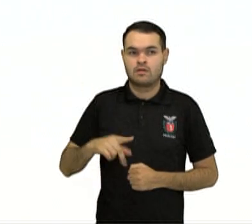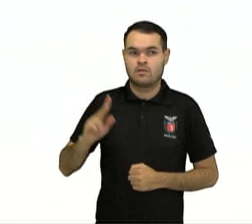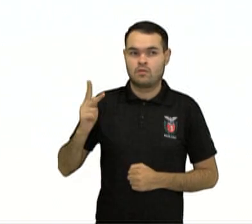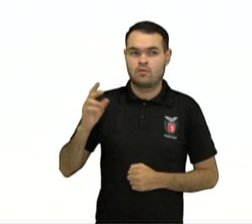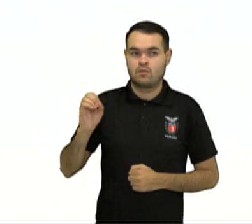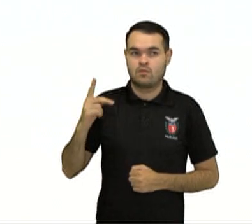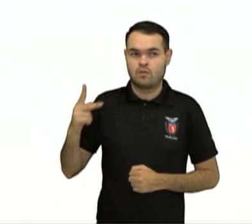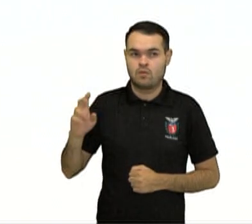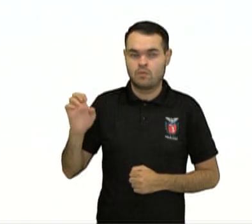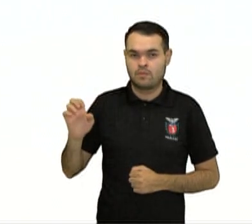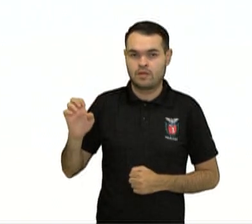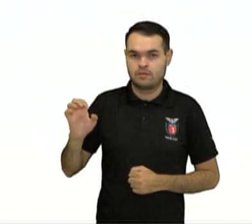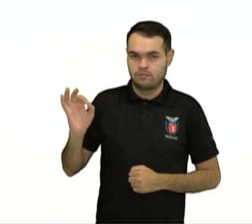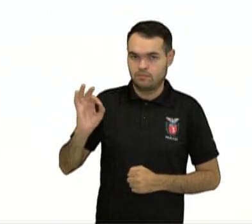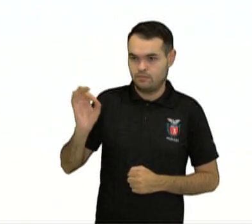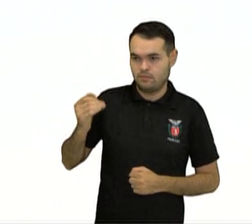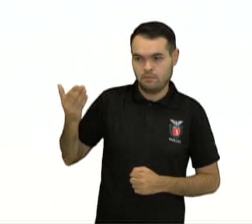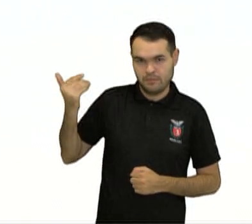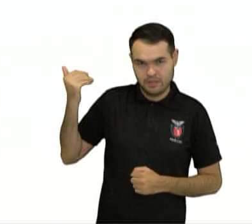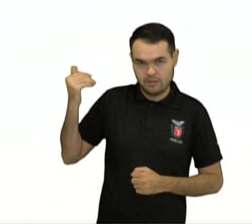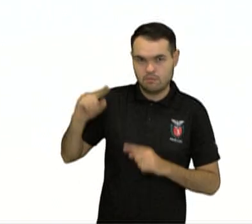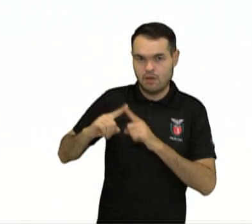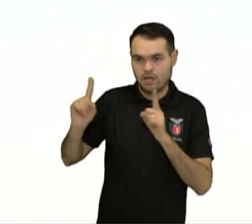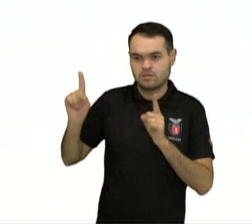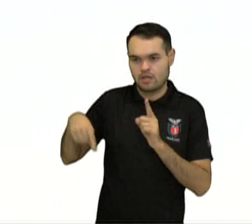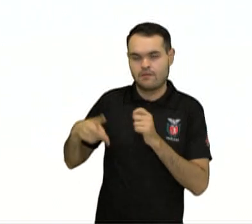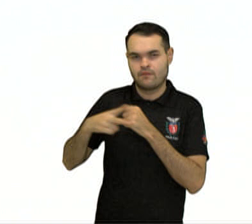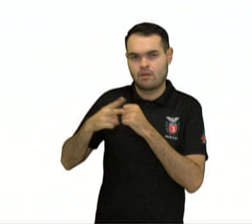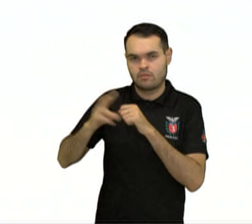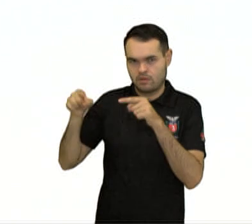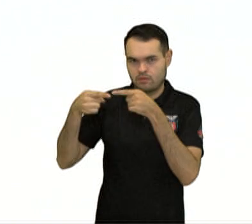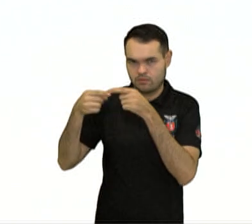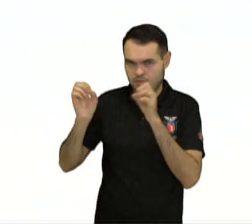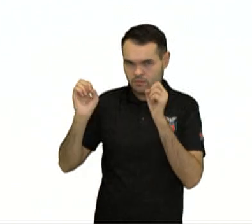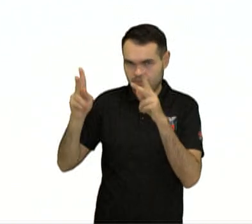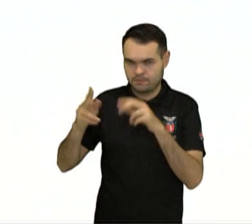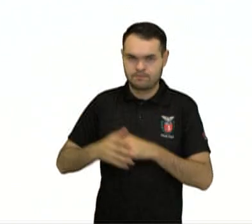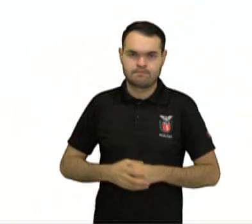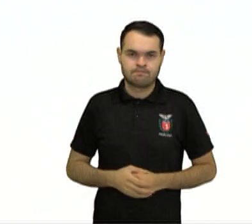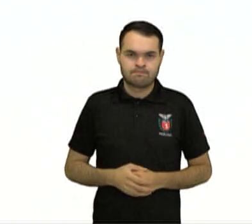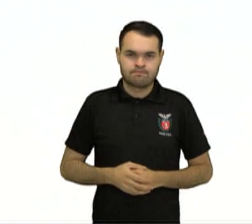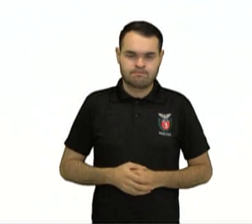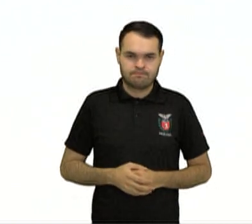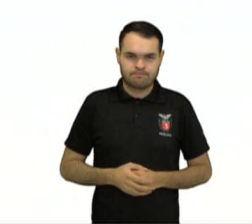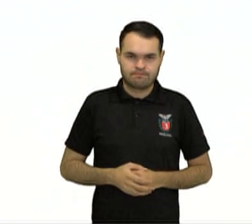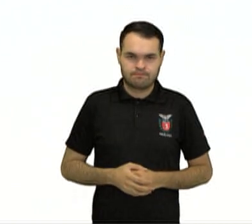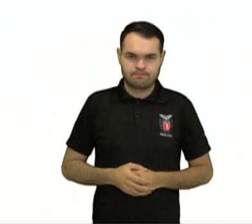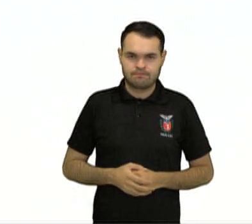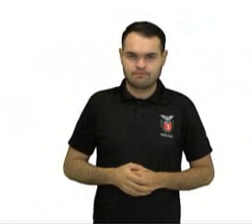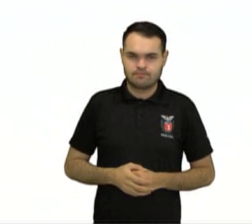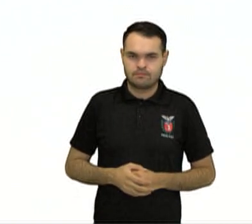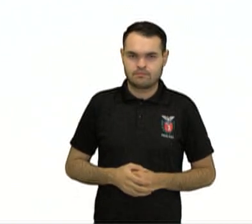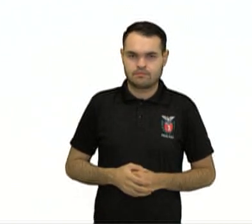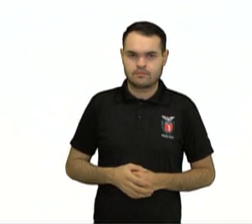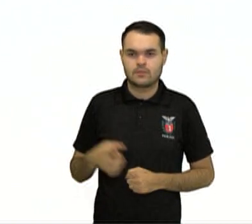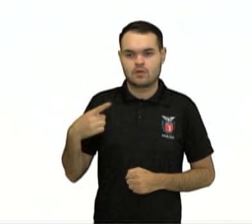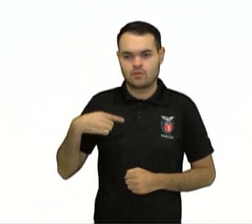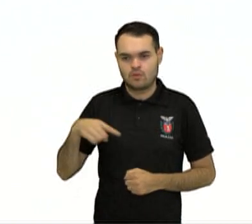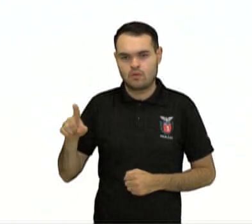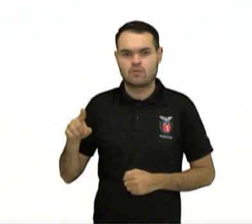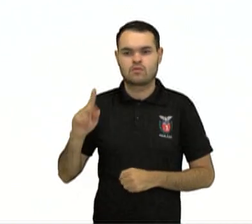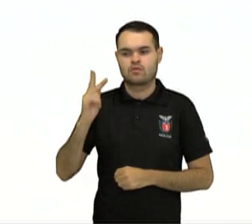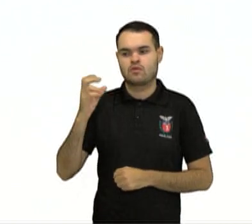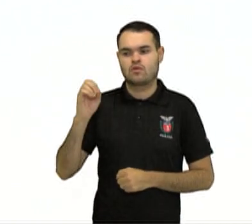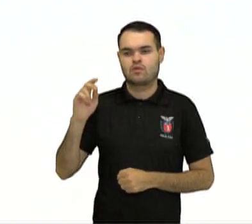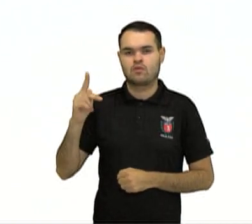estavam conjugados no passado ali no texto, mas eles são verbos regulares, beleza? Então, alugou, hope do verbo esperar, né,